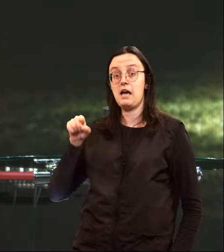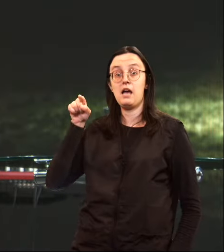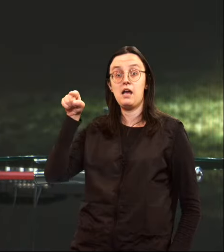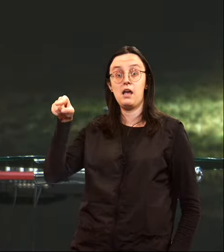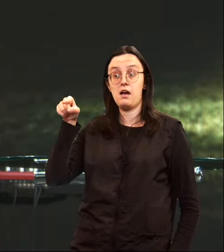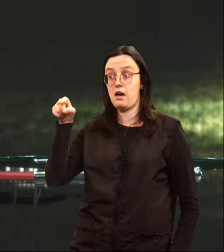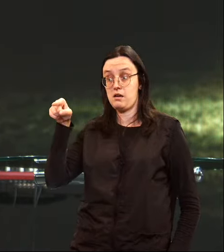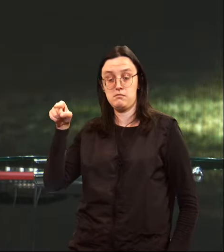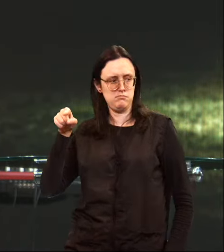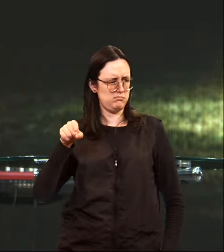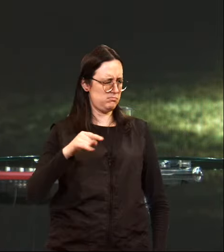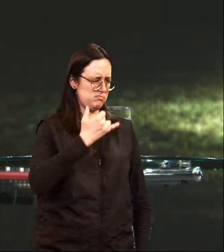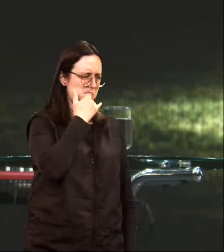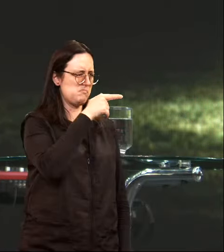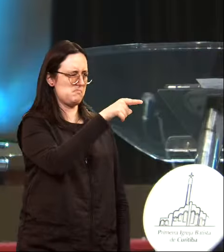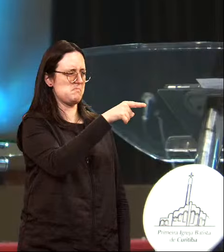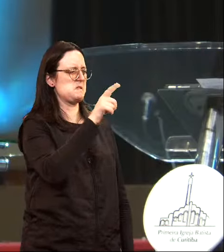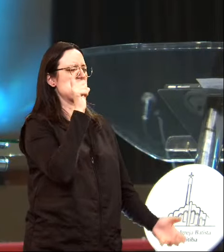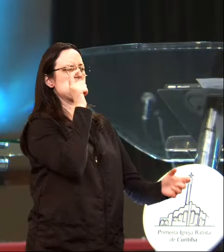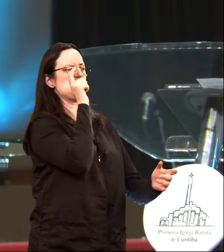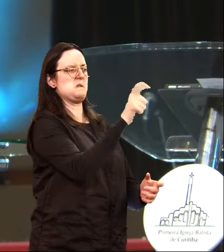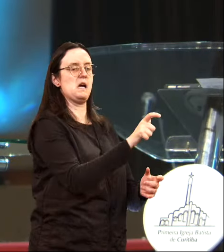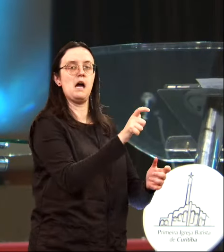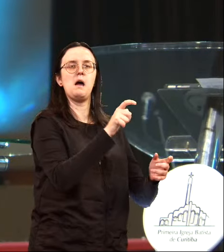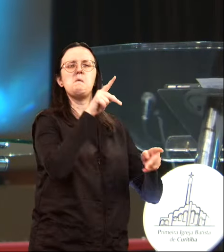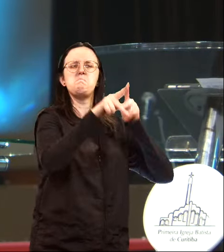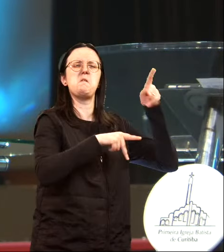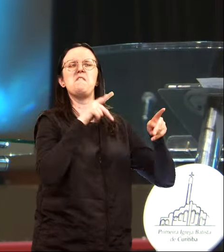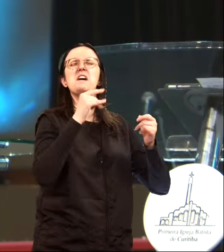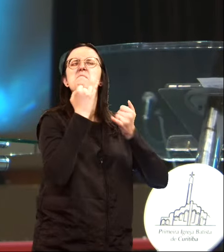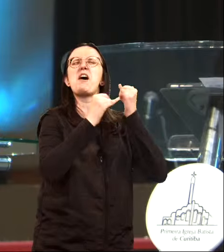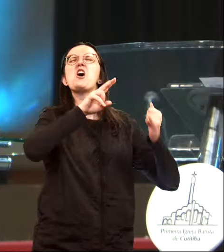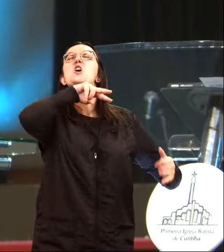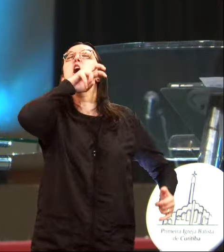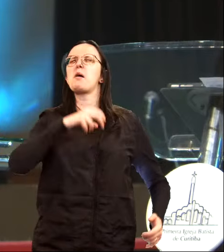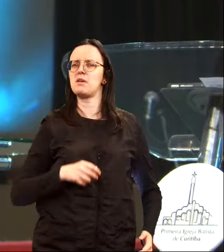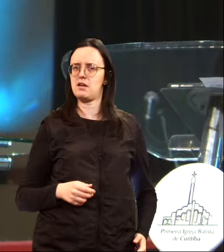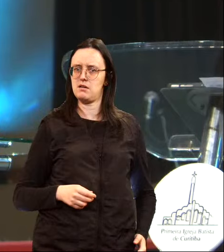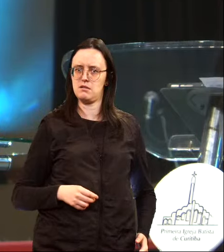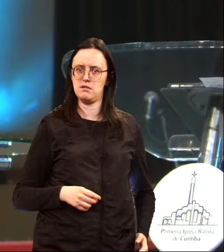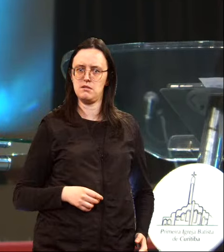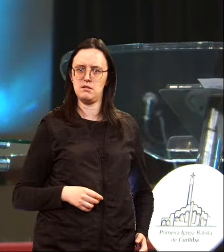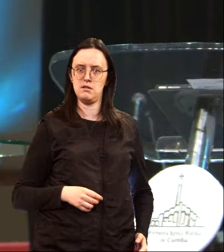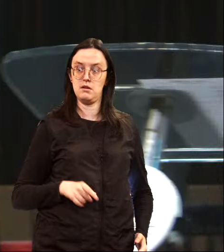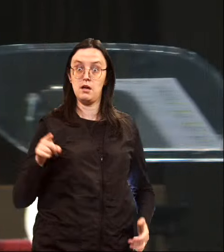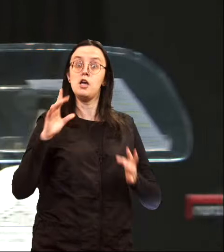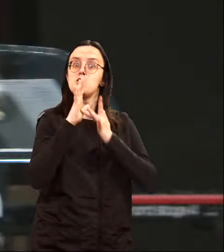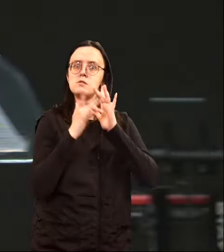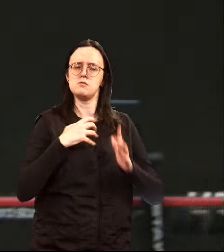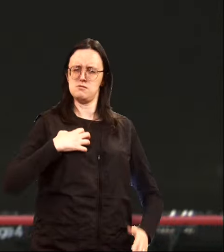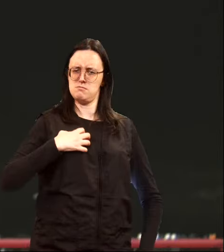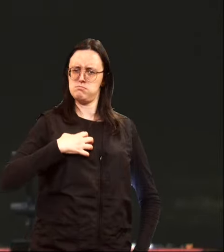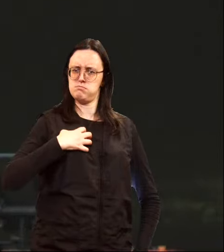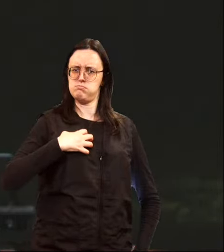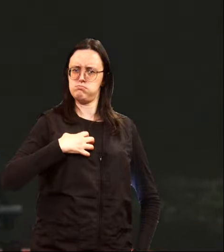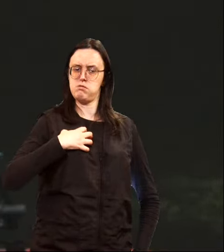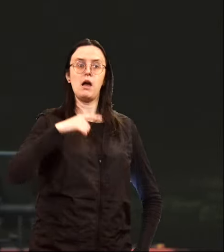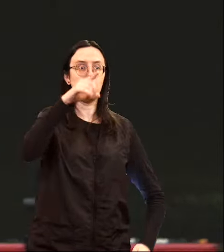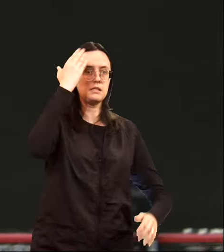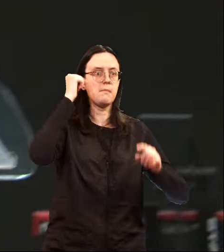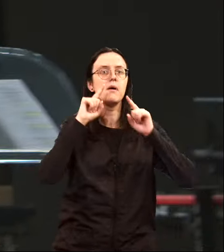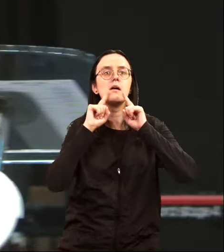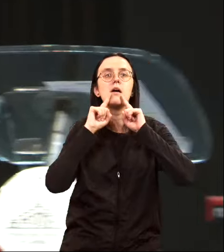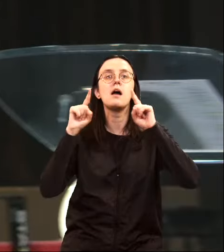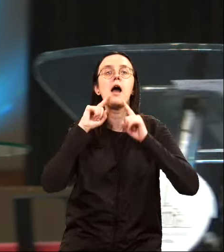de víboras. Ele fica bravo e o irrita. Inclusive o nome murmurar, eu não sei se você